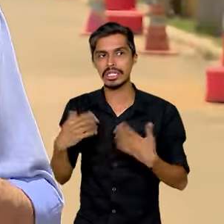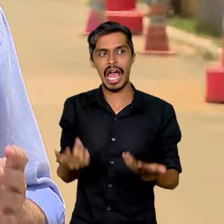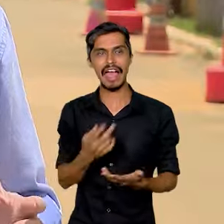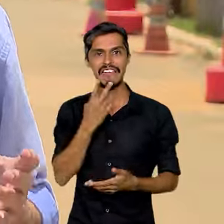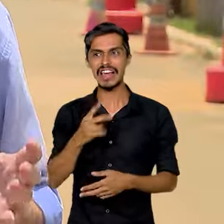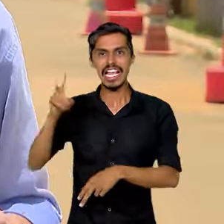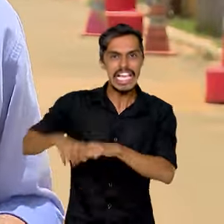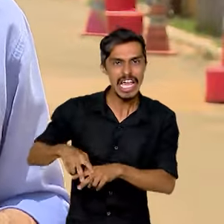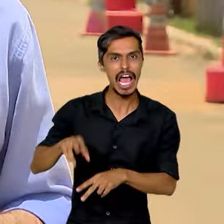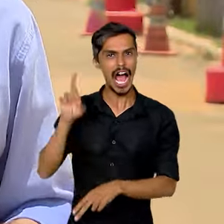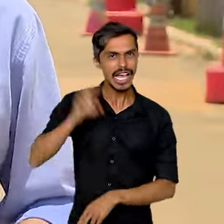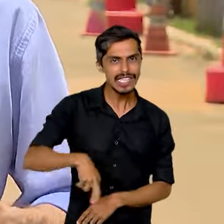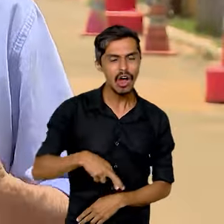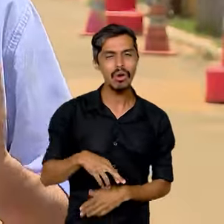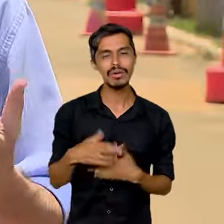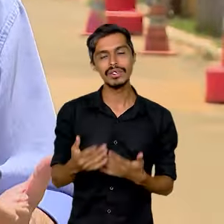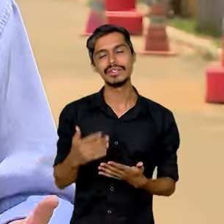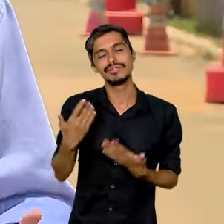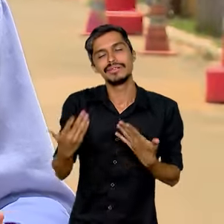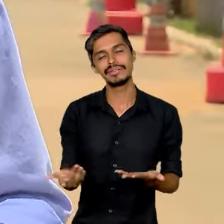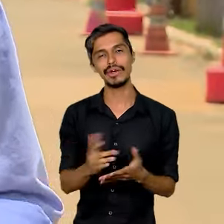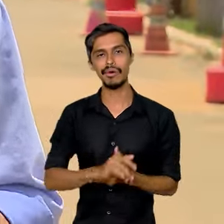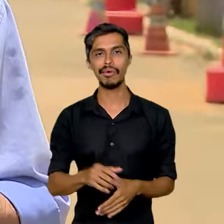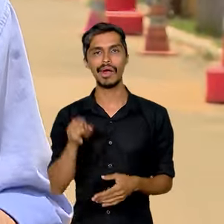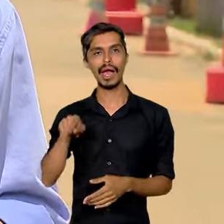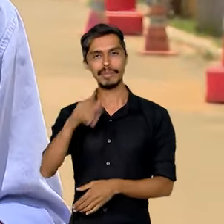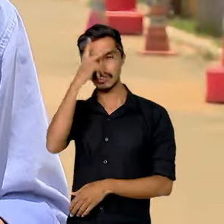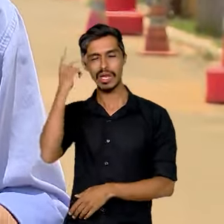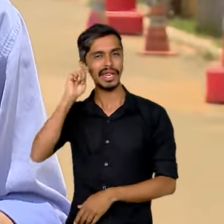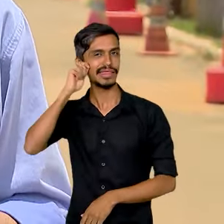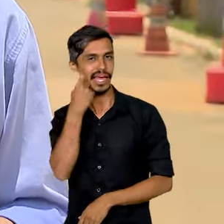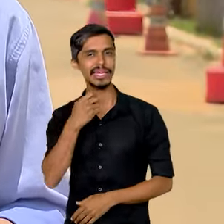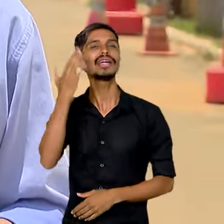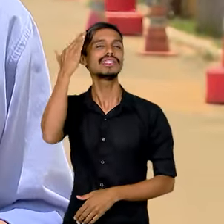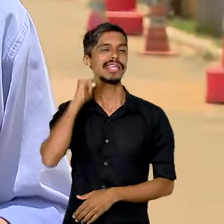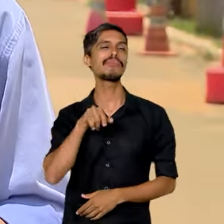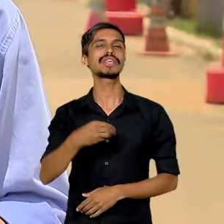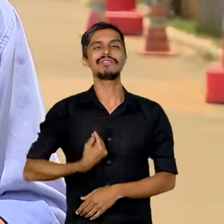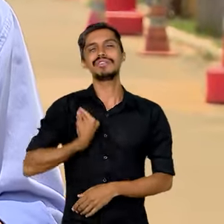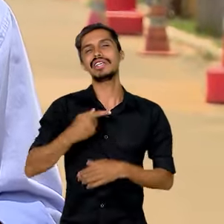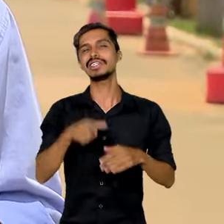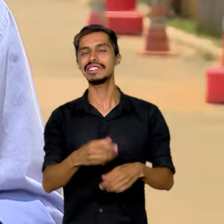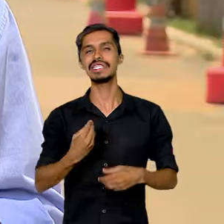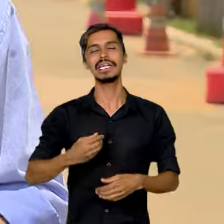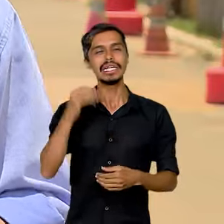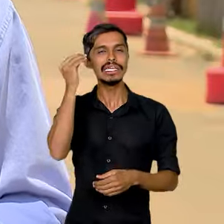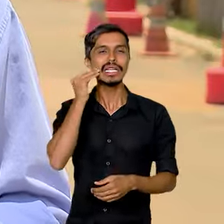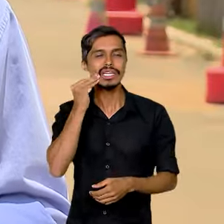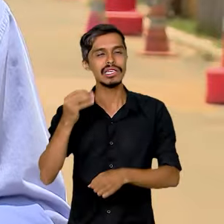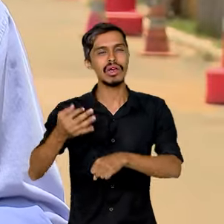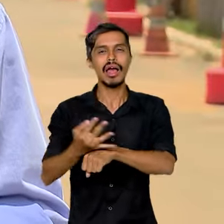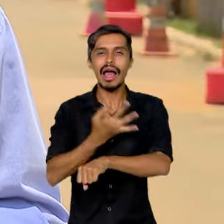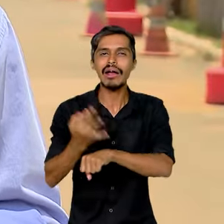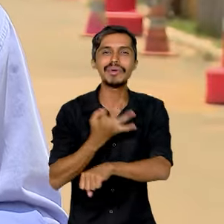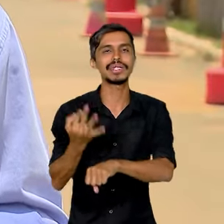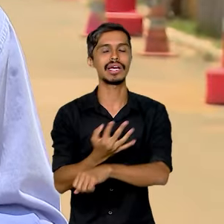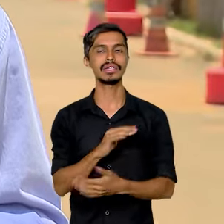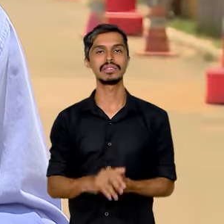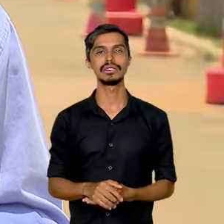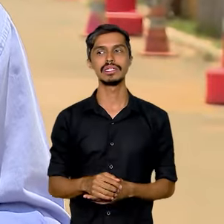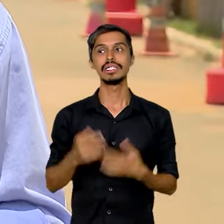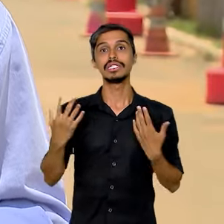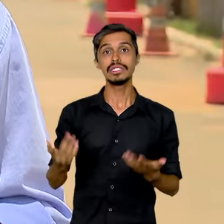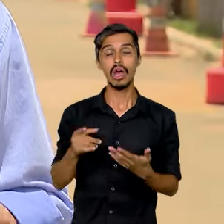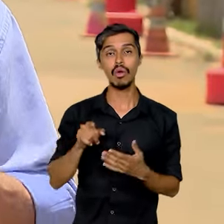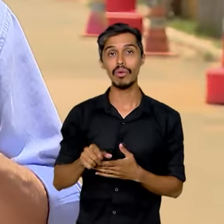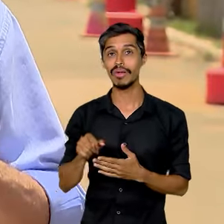Para quem é jovem e negro, isso faz parte do dia a dia, de um aprendizado de como viver e sobreviver. Presunção de inocência? É ruim,